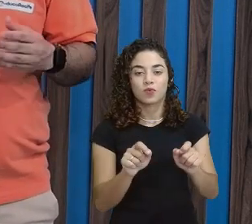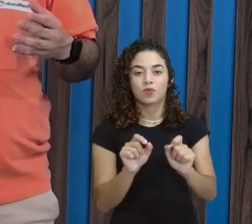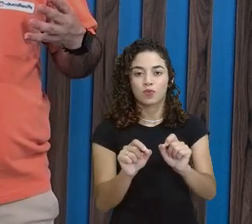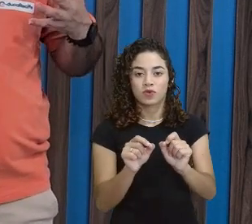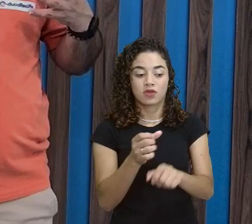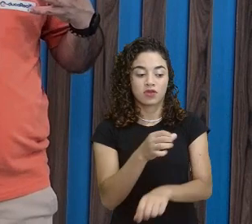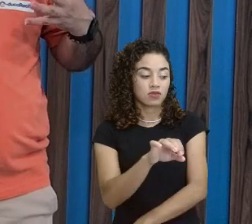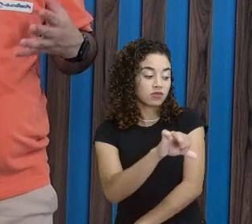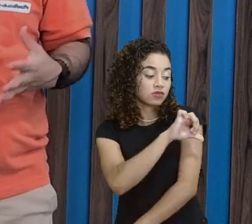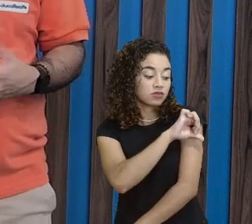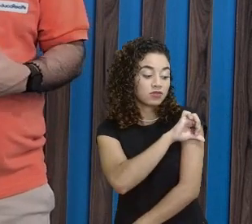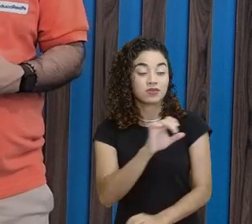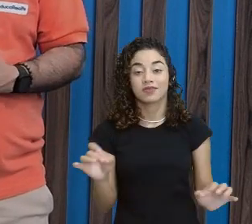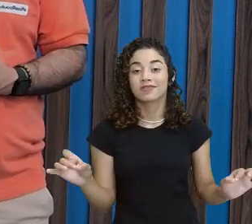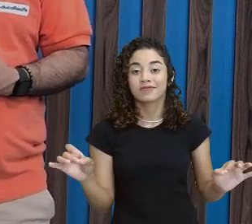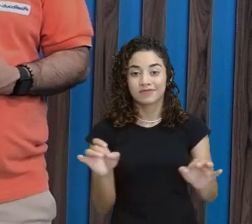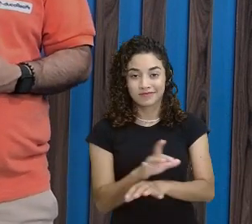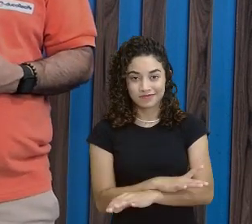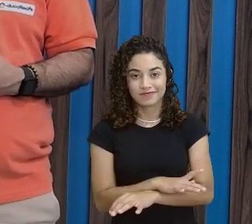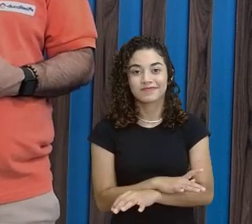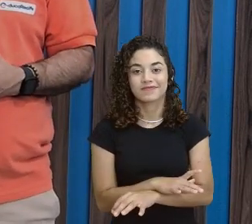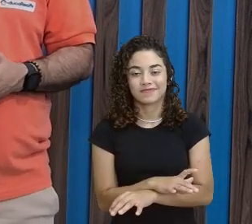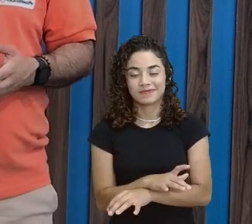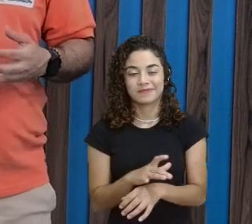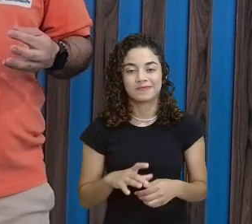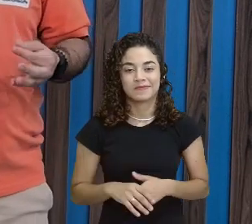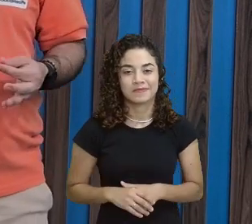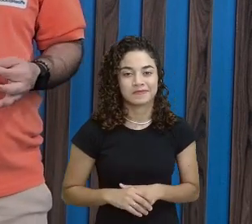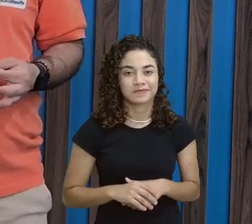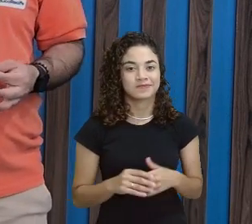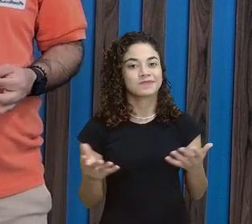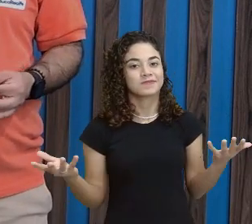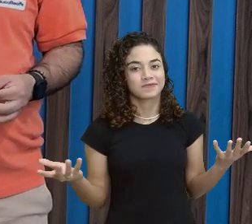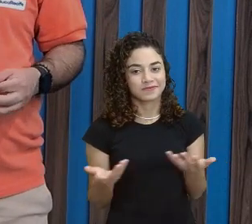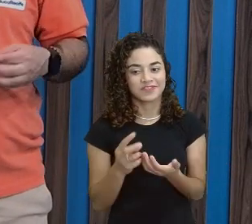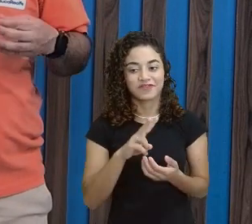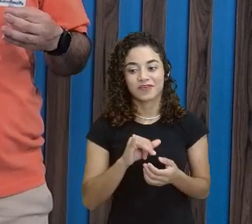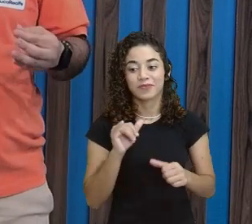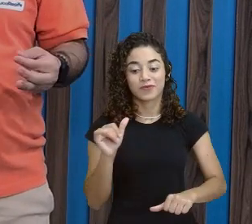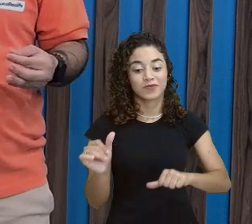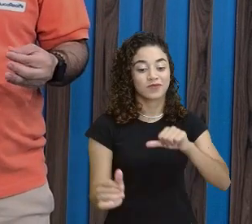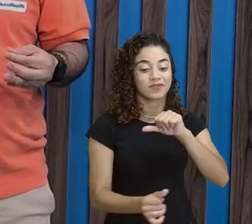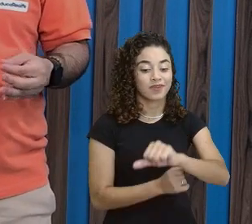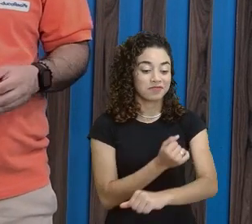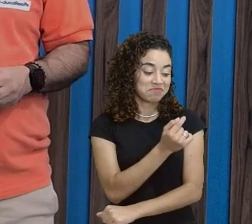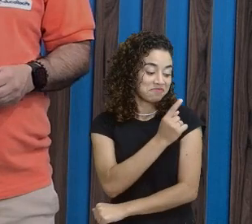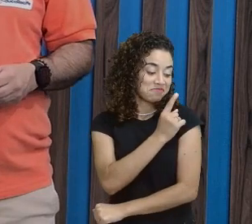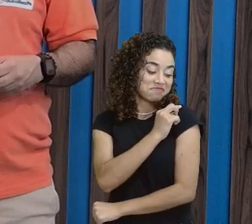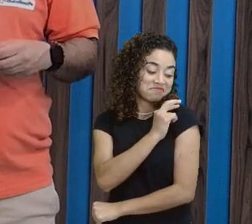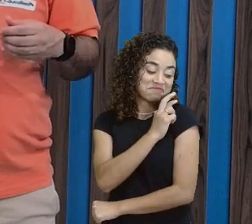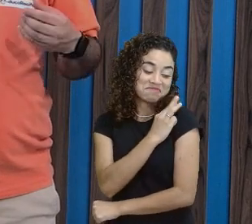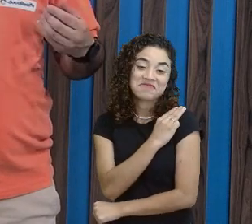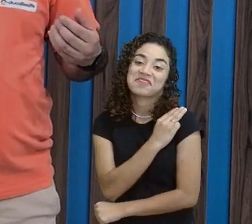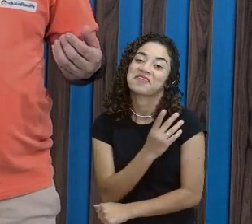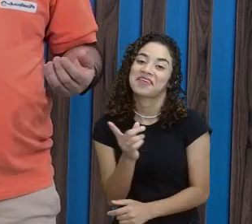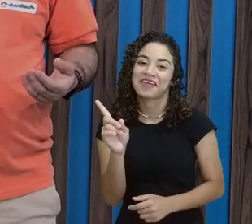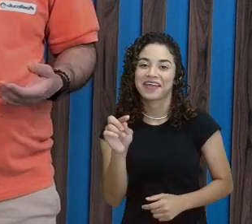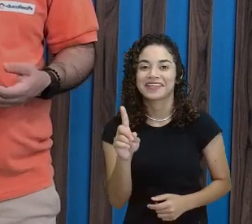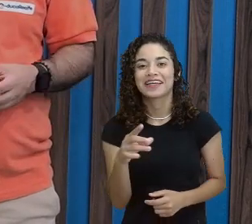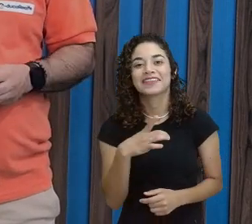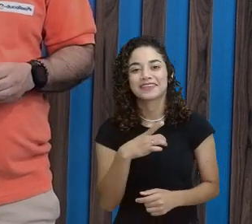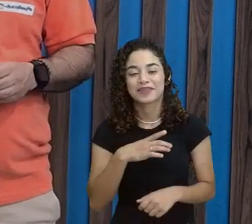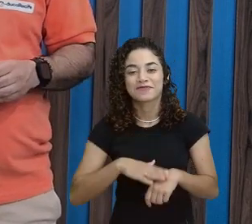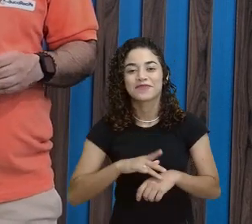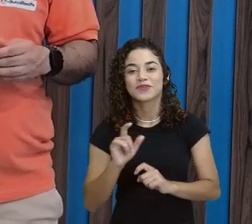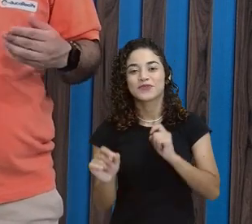né, do ensino fundamental. Vão partir aí para o ensino médio, onde vocês terão mais